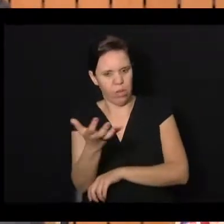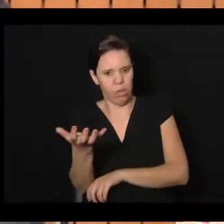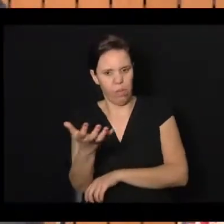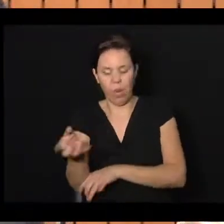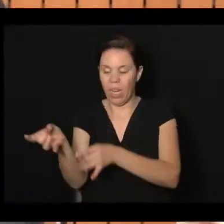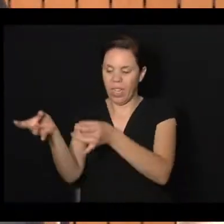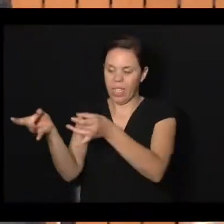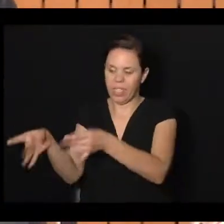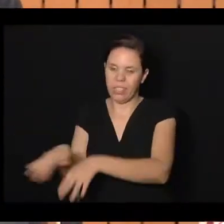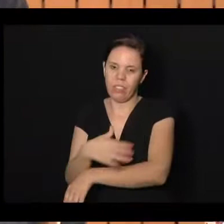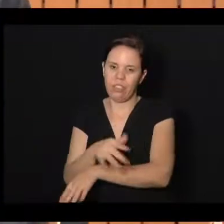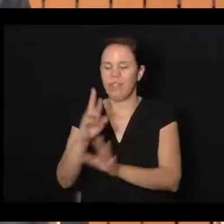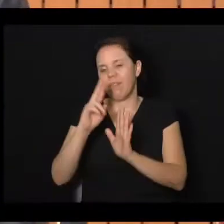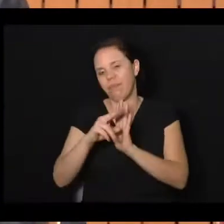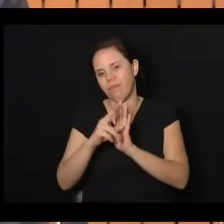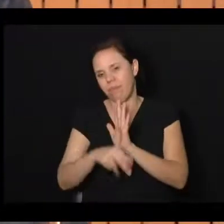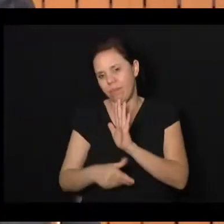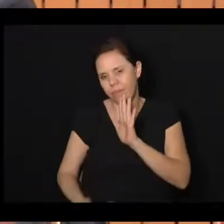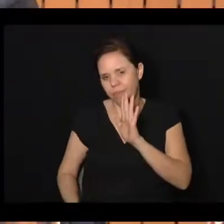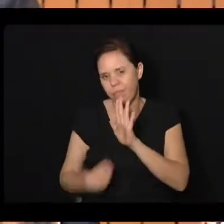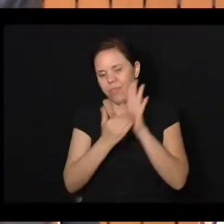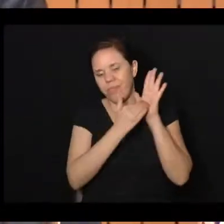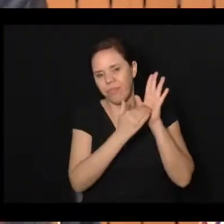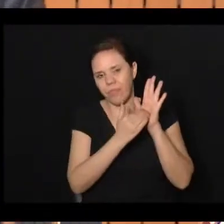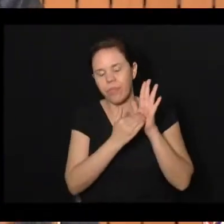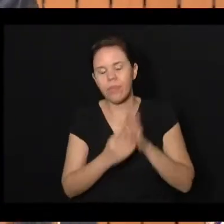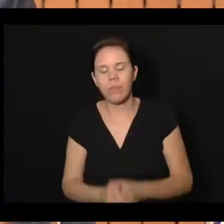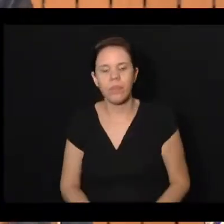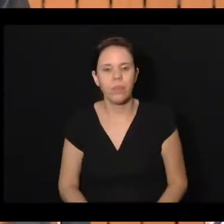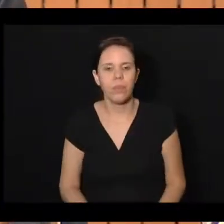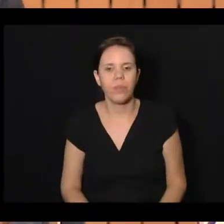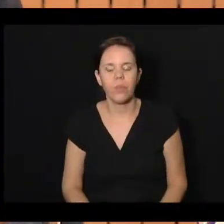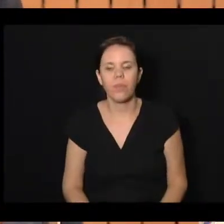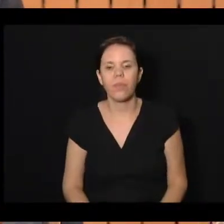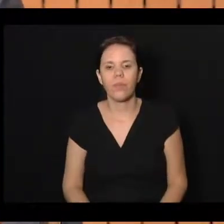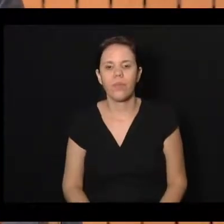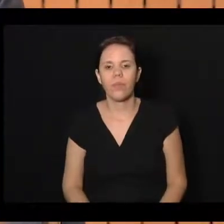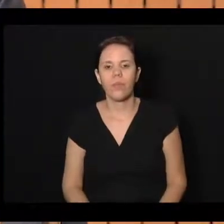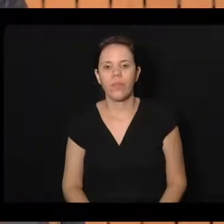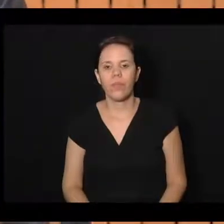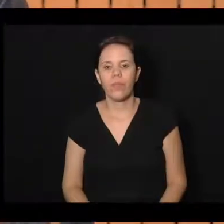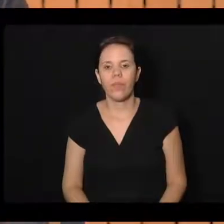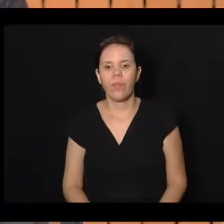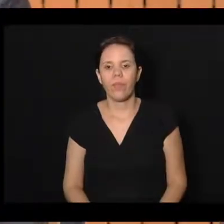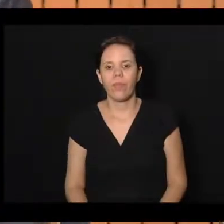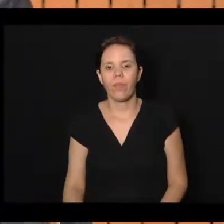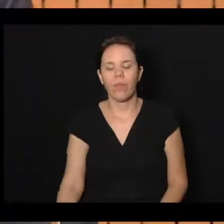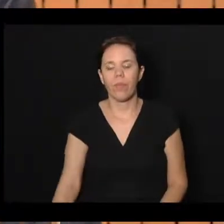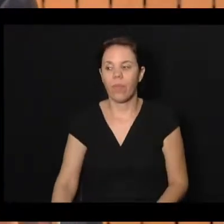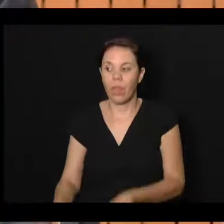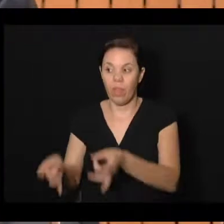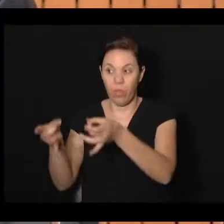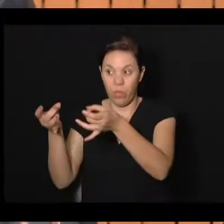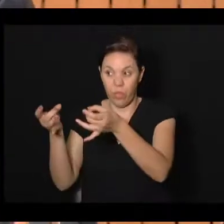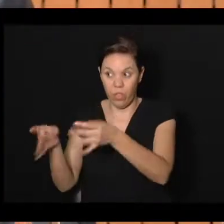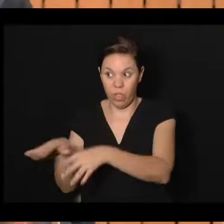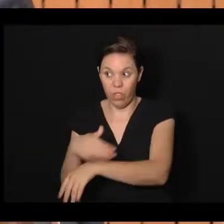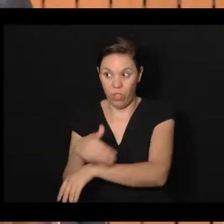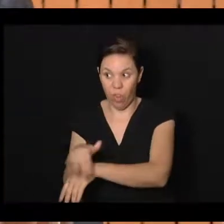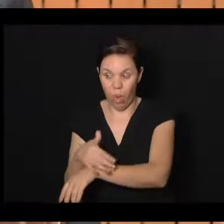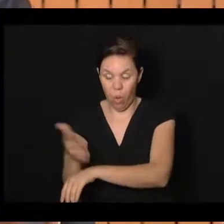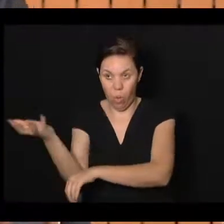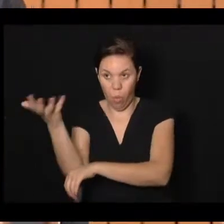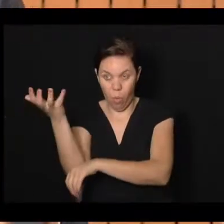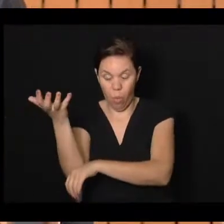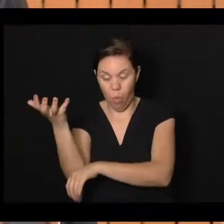rua a já tem uma série de outro em paz e sem dizer também que pra você sair do arroz tem que ter o dobro ou o triplo de implicação não é